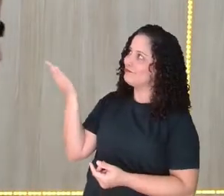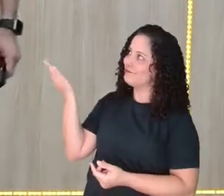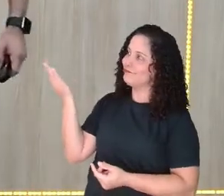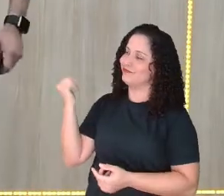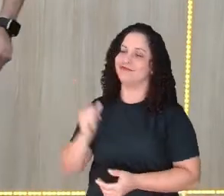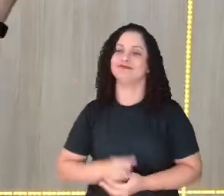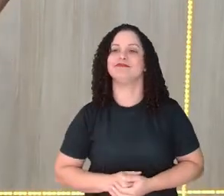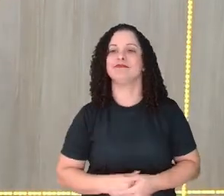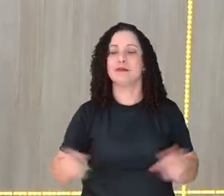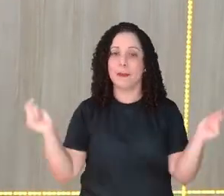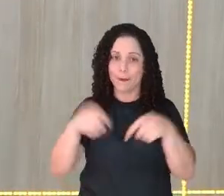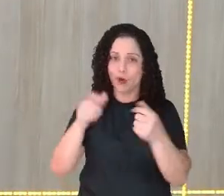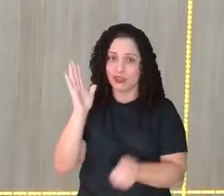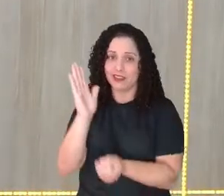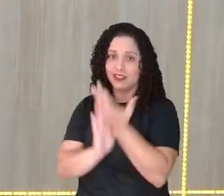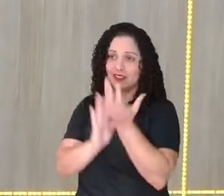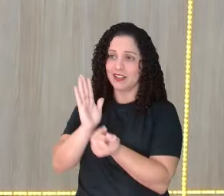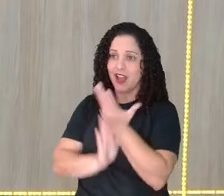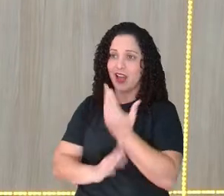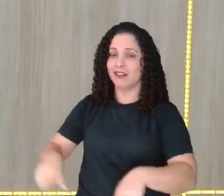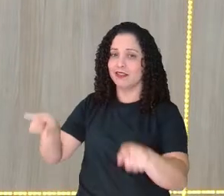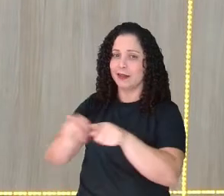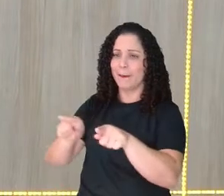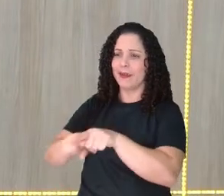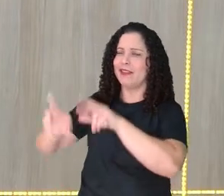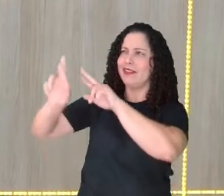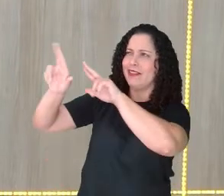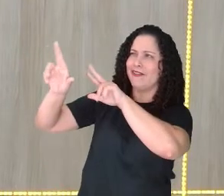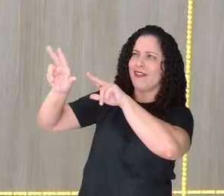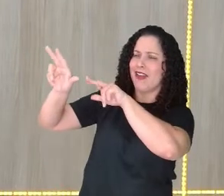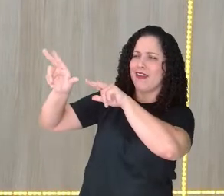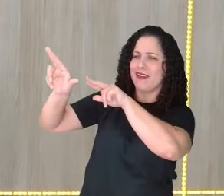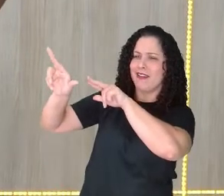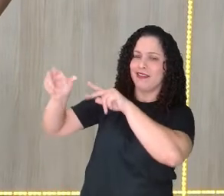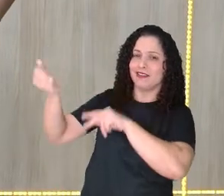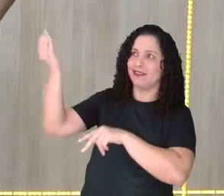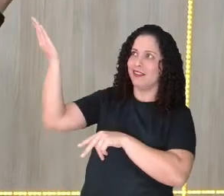eu posso formar também uma outra figura como esta aqui, ó,